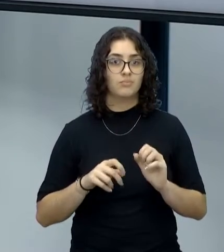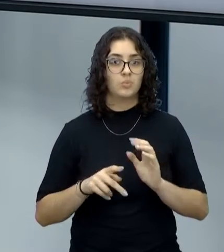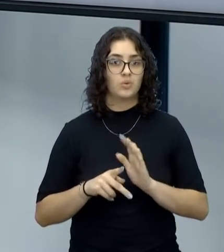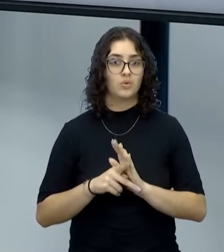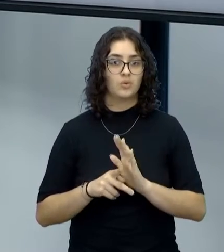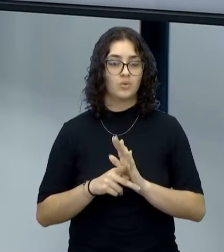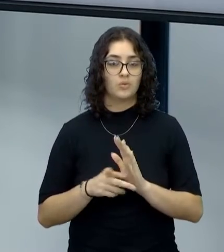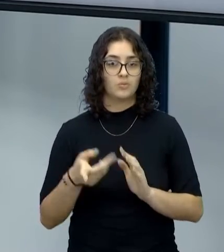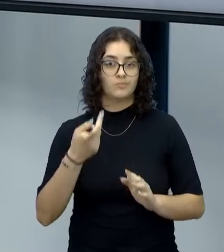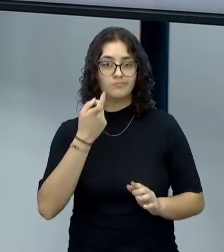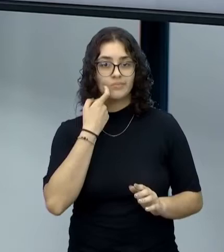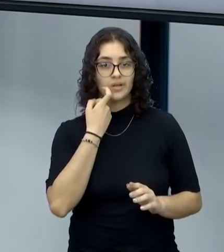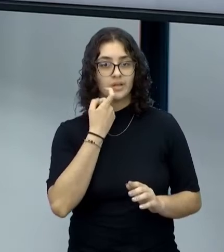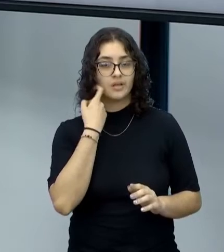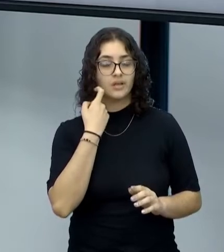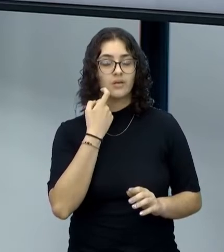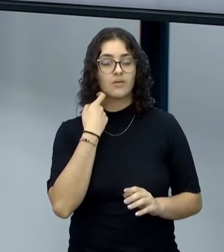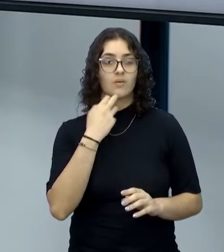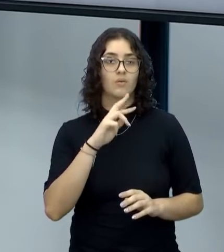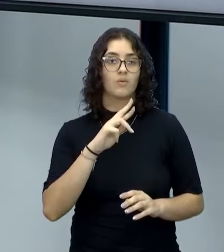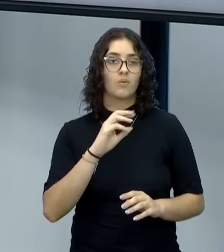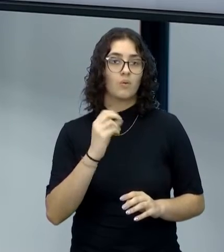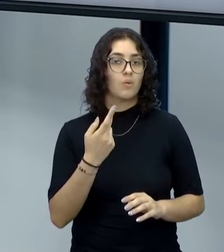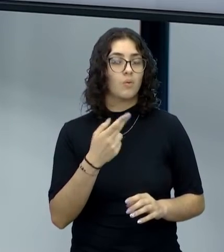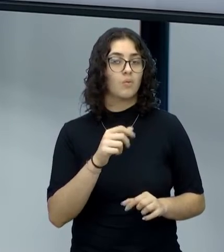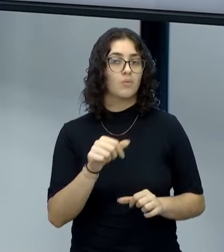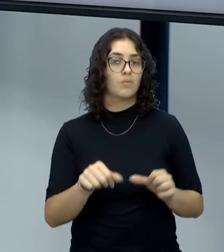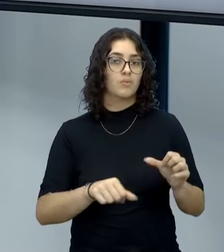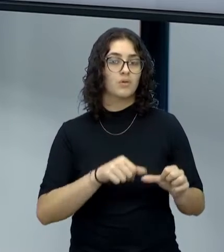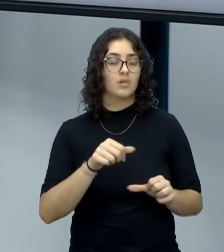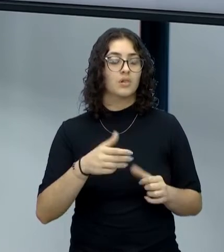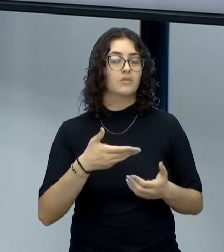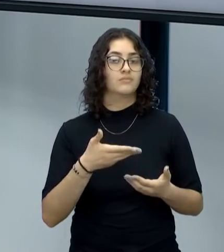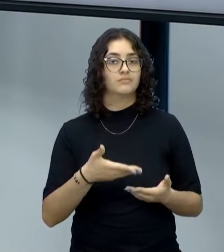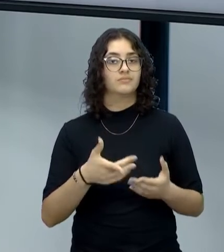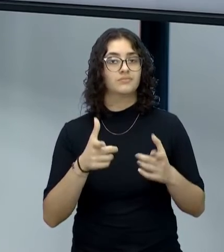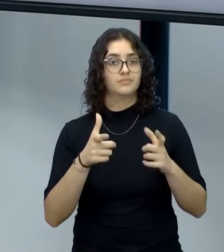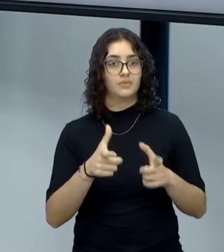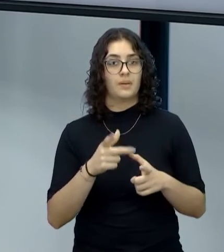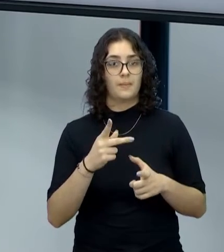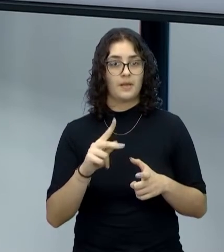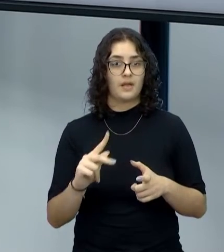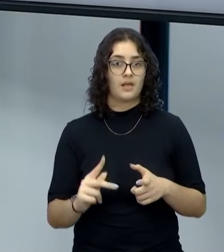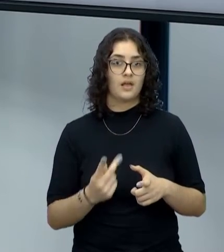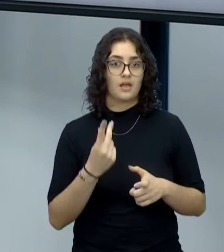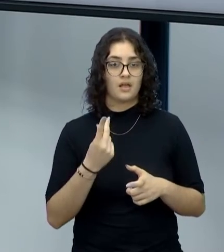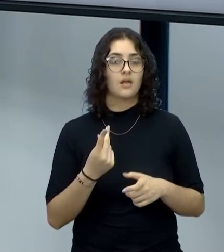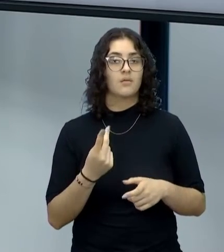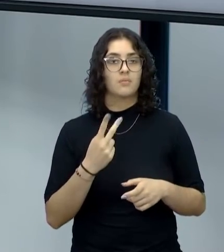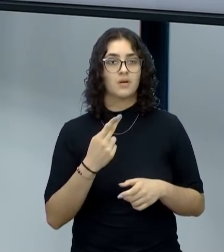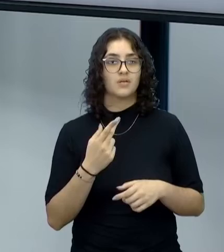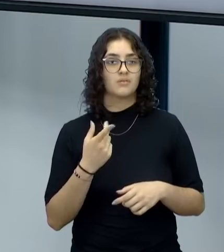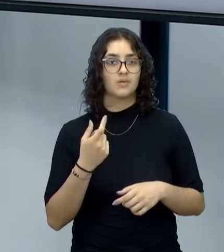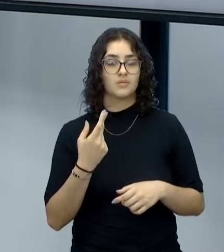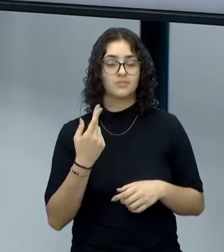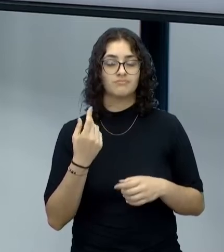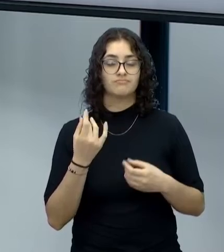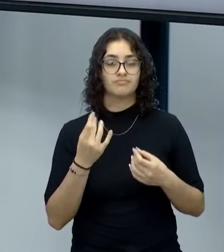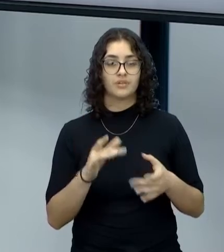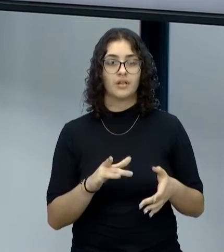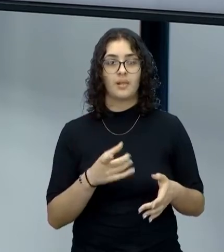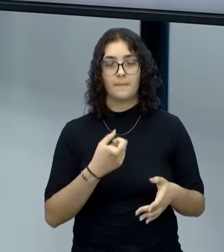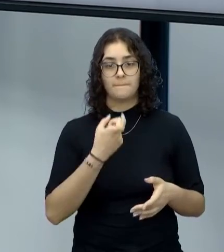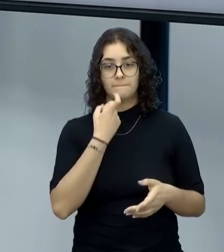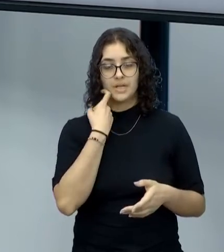próprios peixes, né, ou alterar o pH daquela região de uma tal forma que prejudica os peixes. Outra coisa,